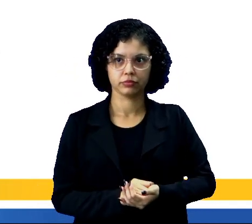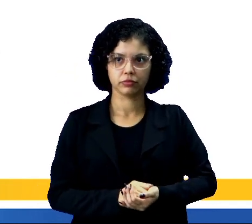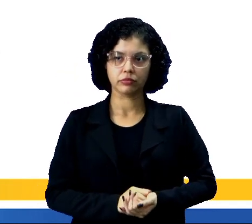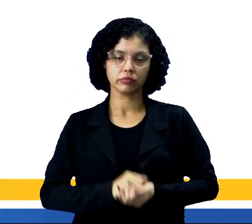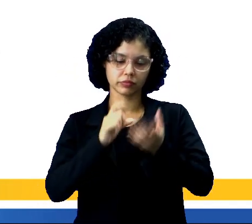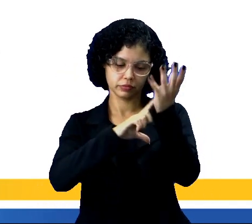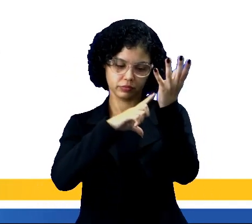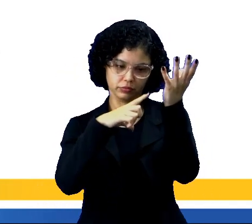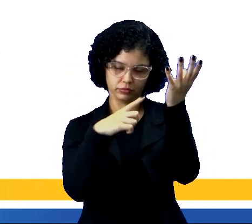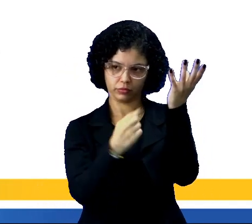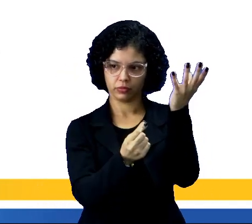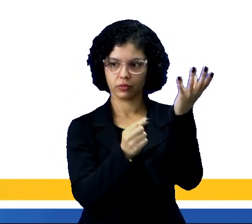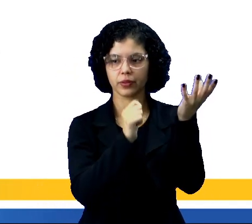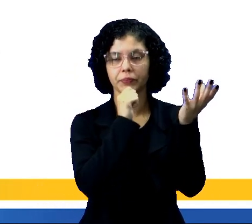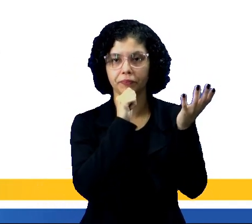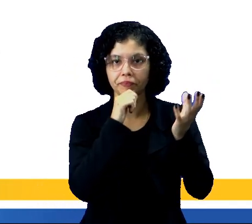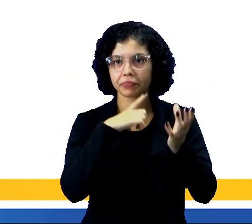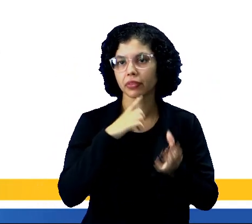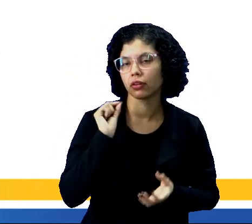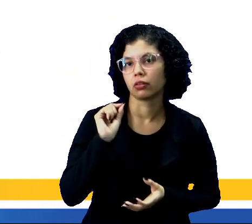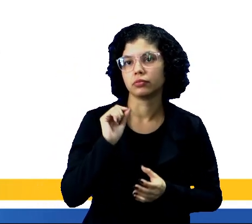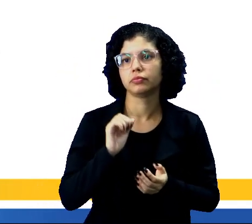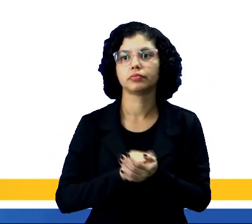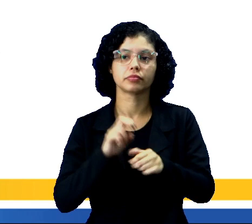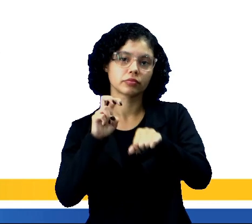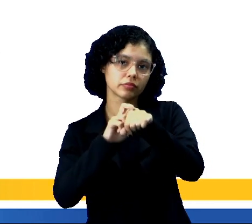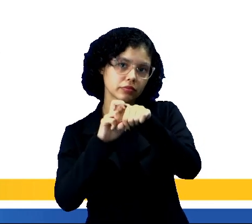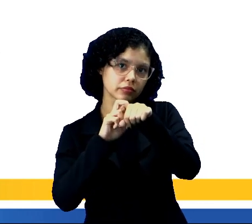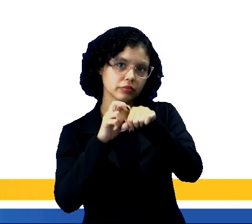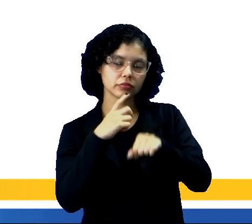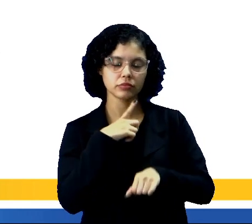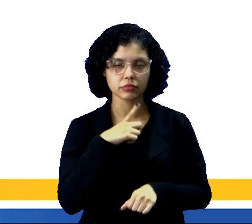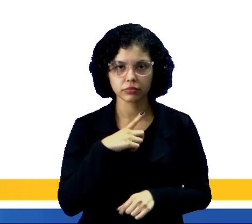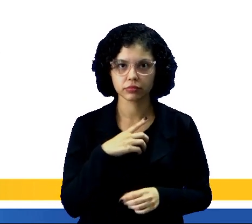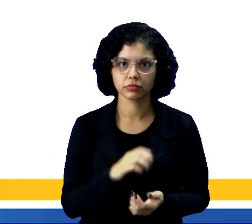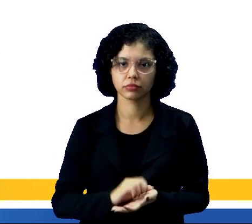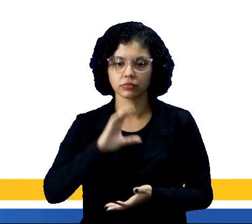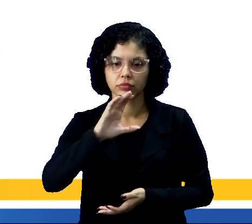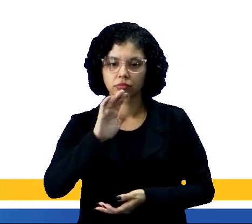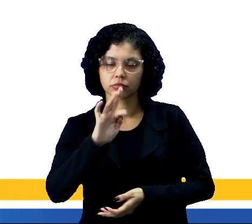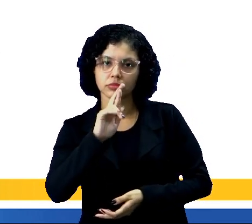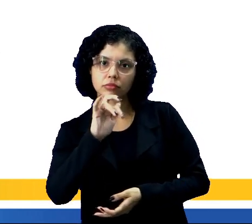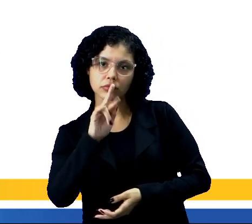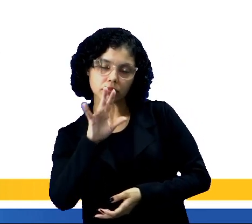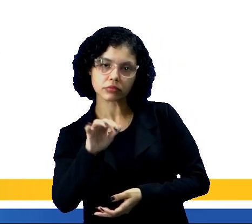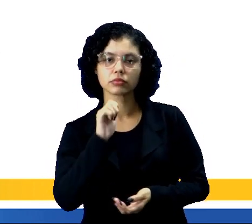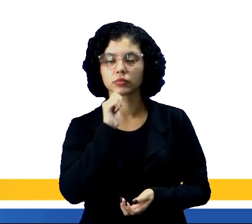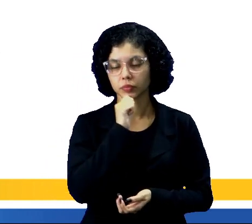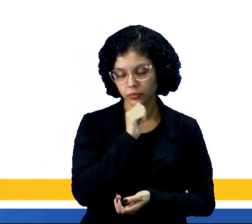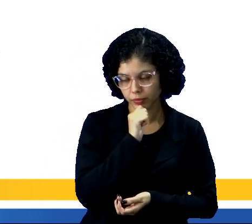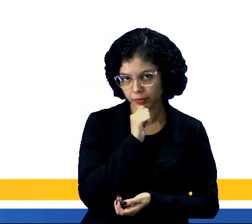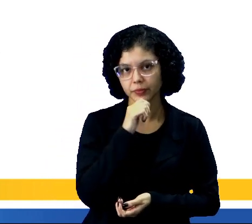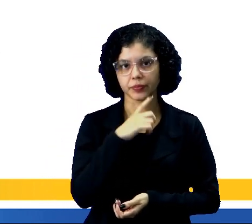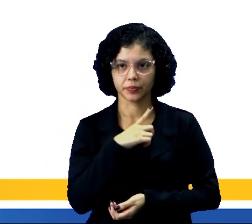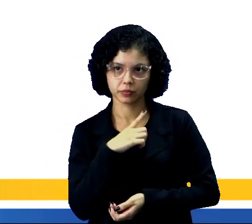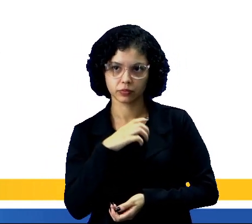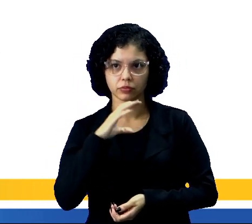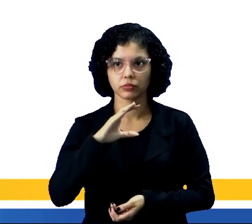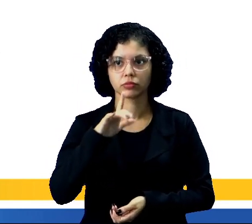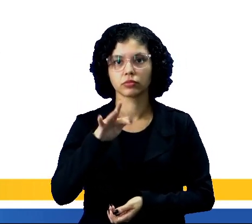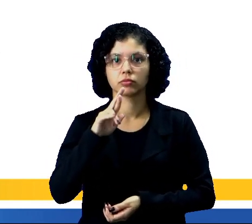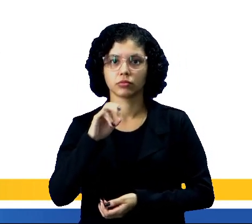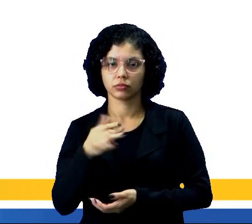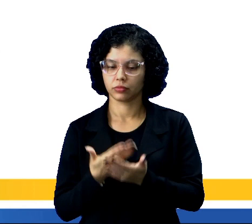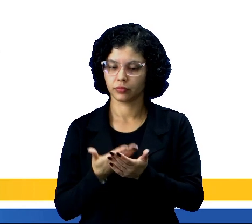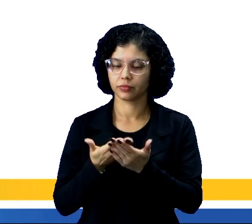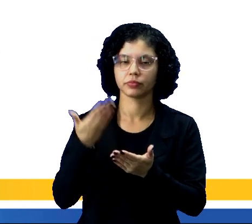as folhas. Na folha, então, na parte verde, contém a clorofila. Nessa clorofila, que a gente viu isso até nas